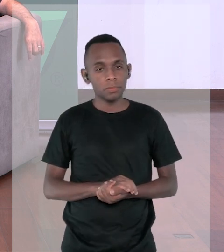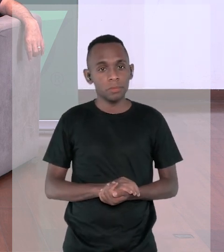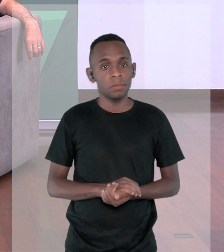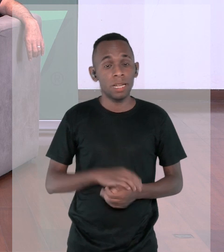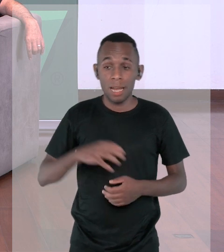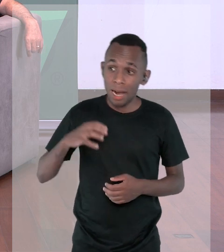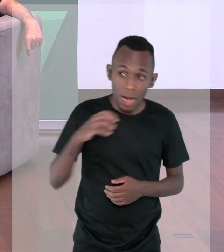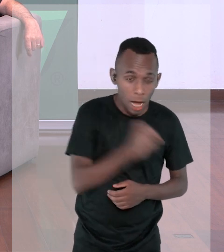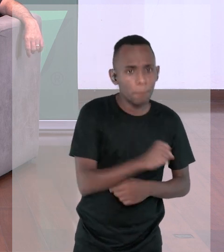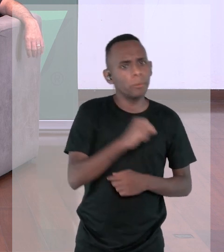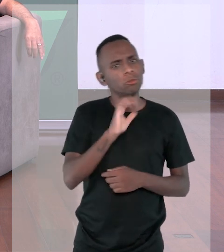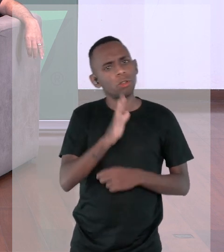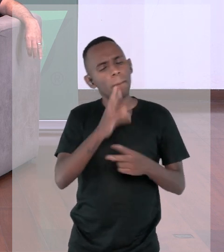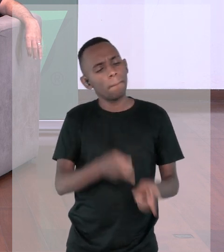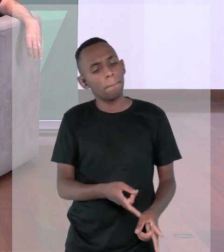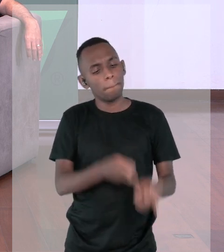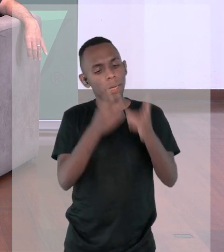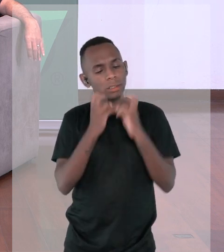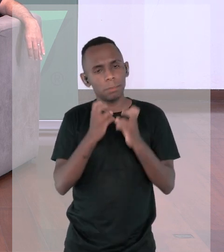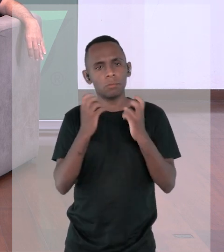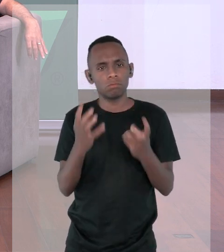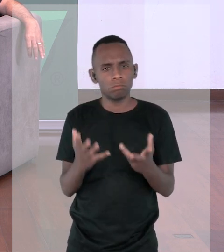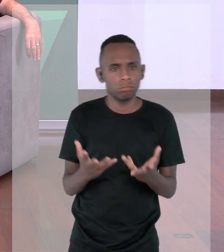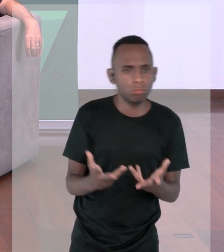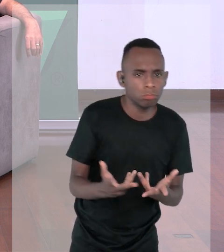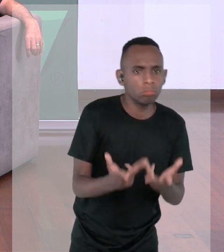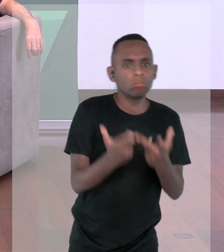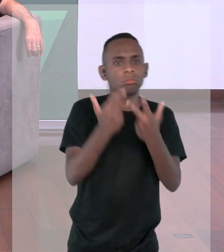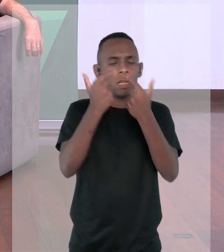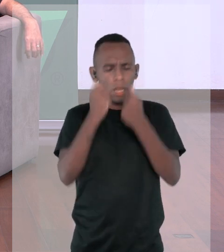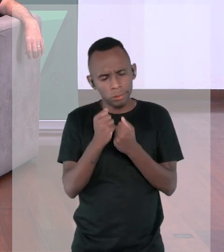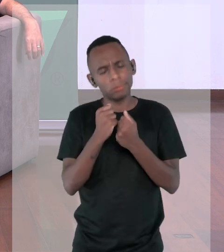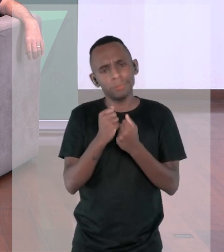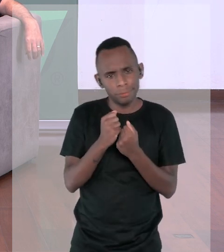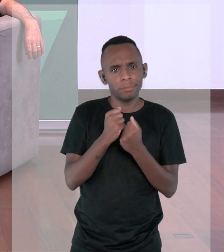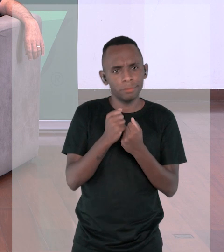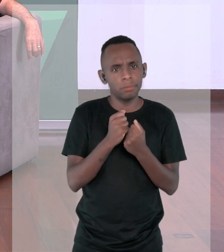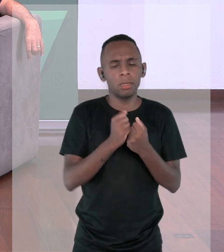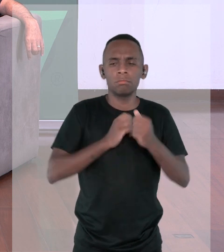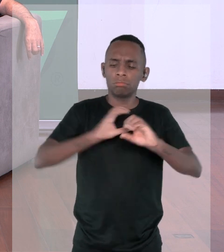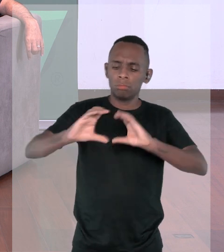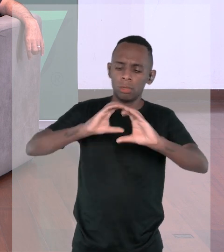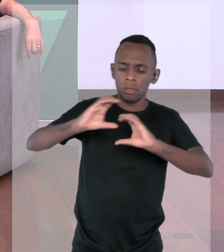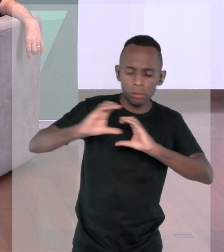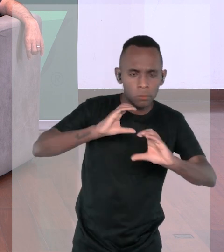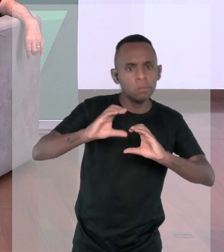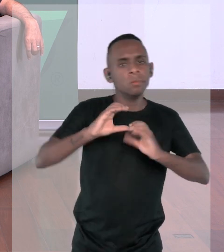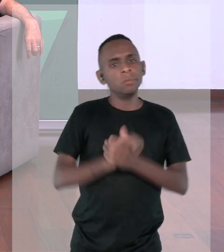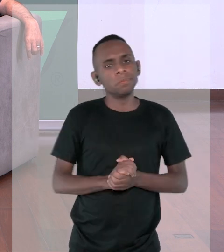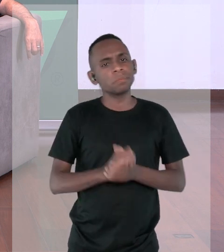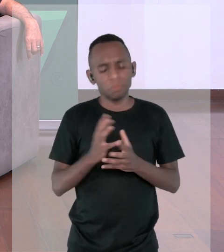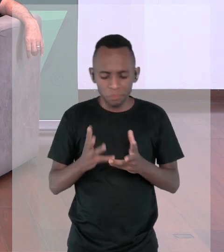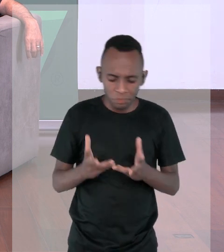De imediato percebi um talento exuberante, né, para a comunicação,